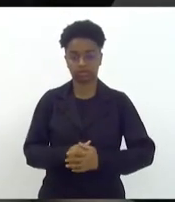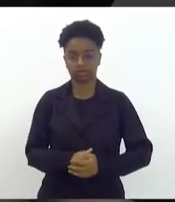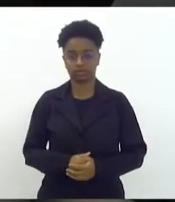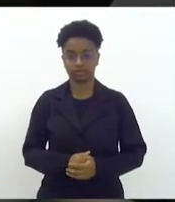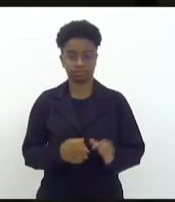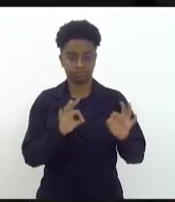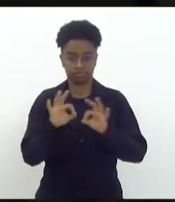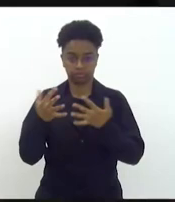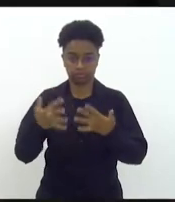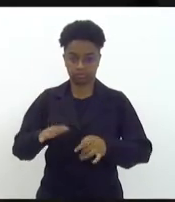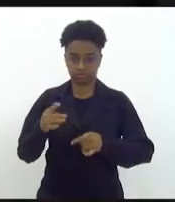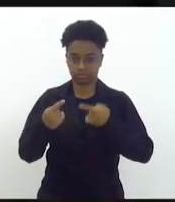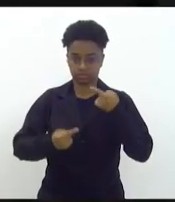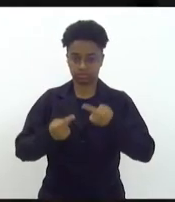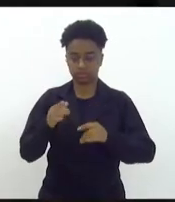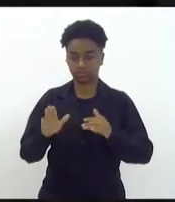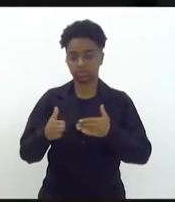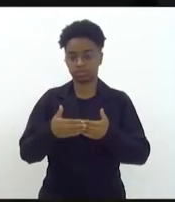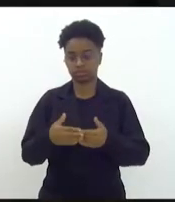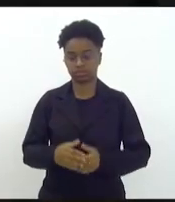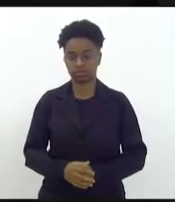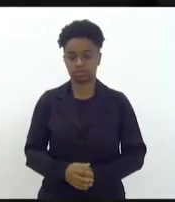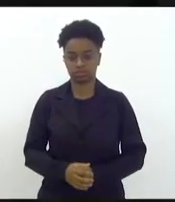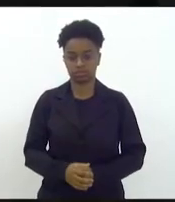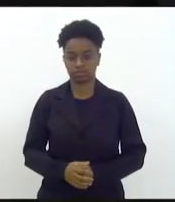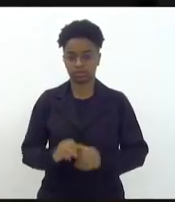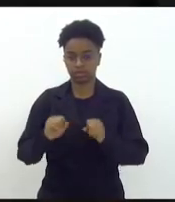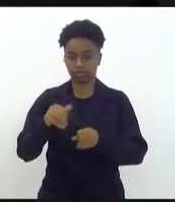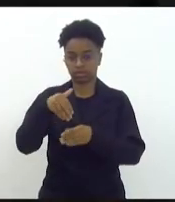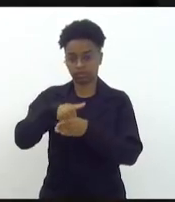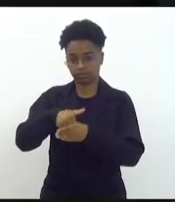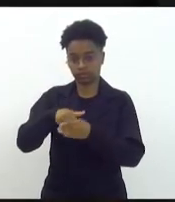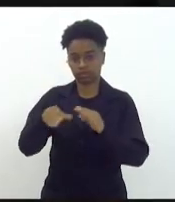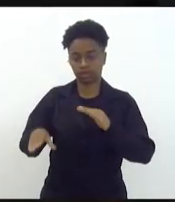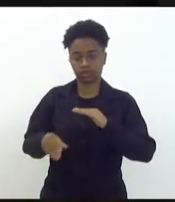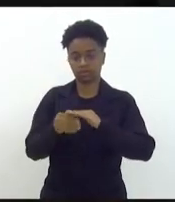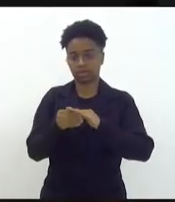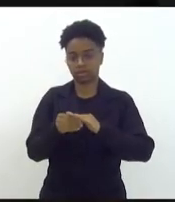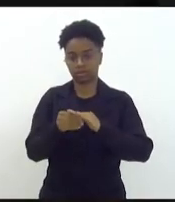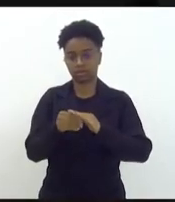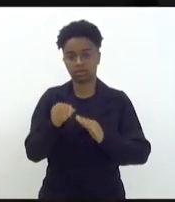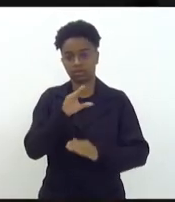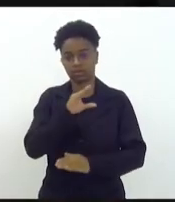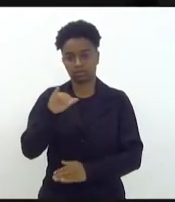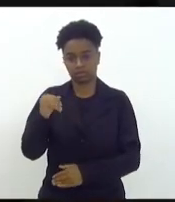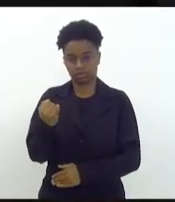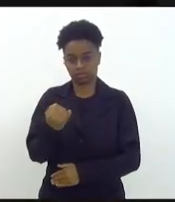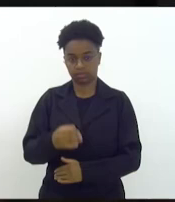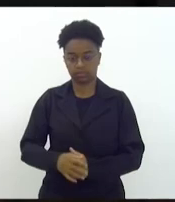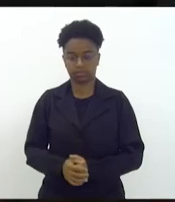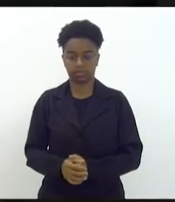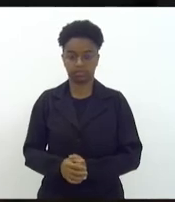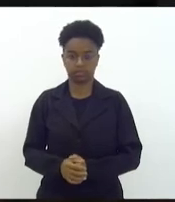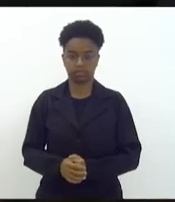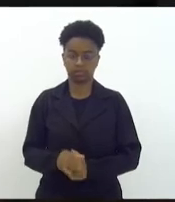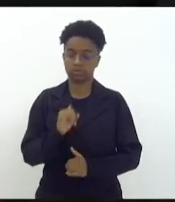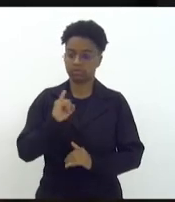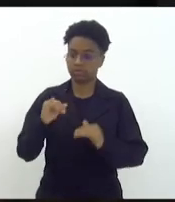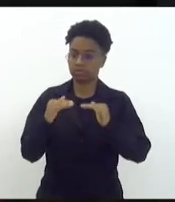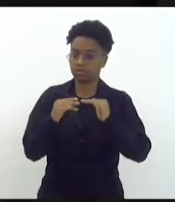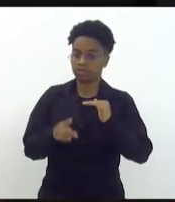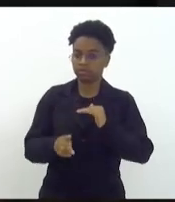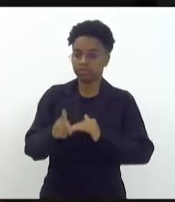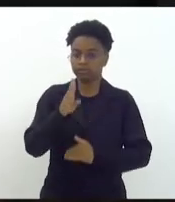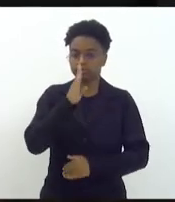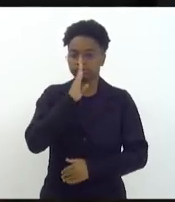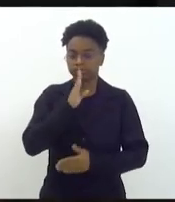9 anos mas Quem Queira discutir encerrada discussão em votações emendas da comissão de constituição e justiça senhores que a